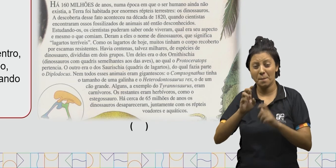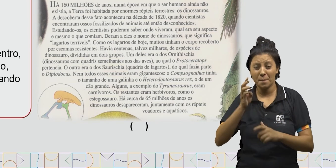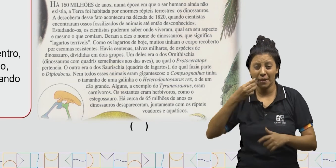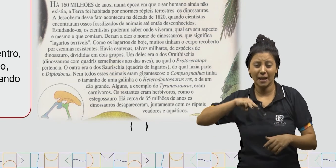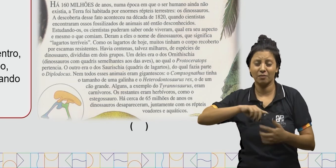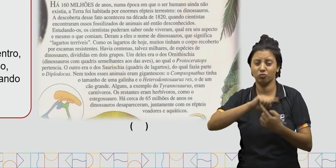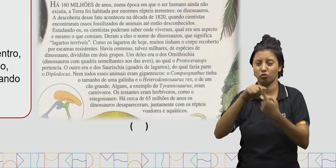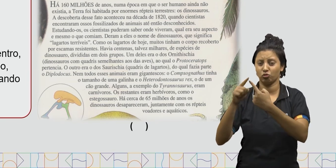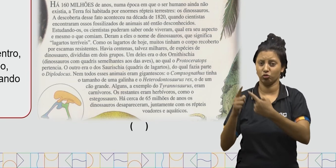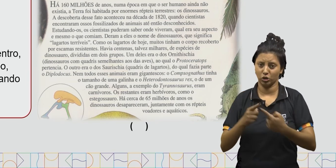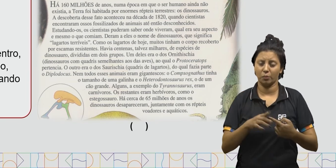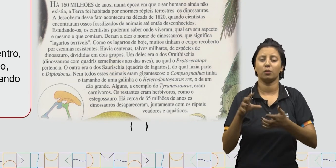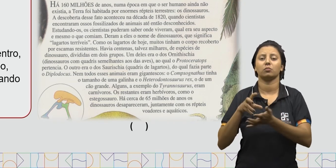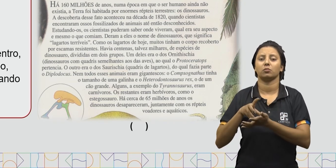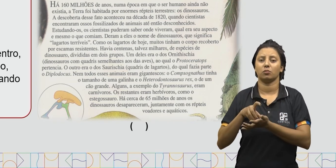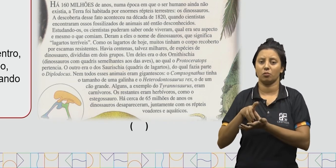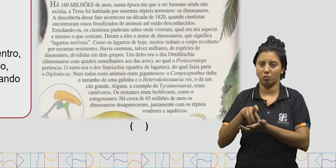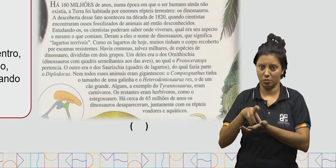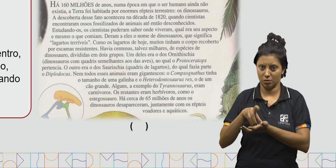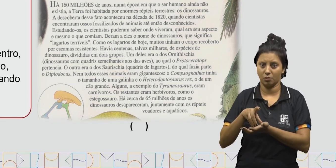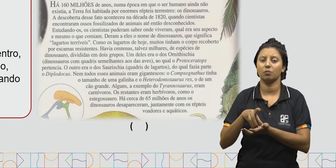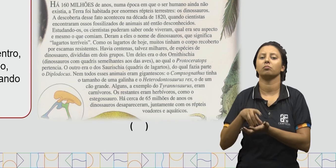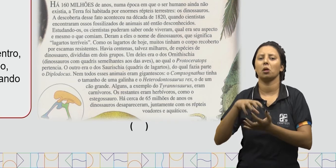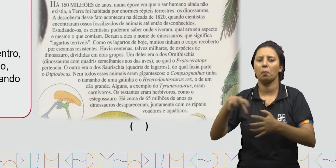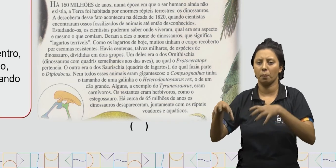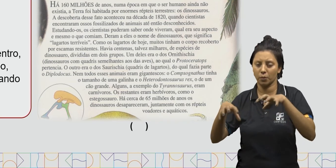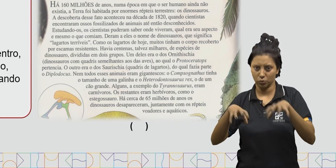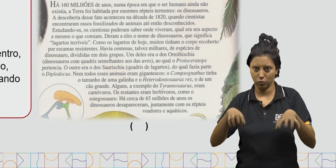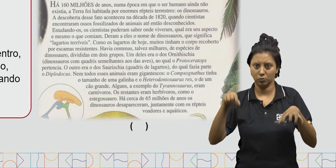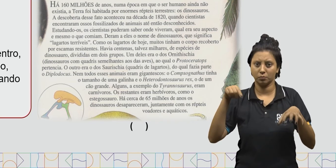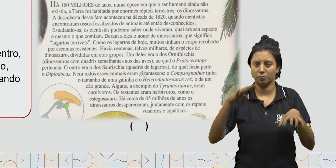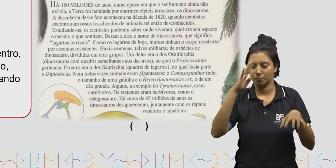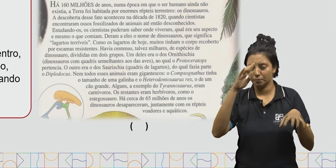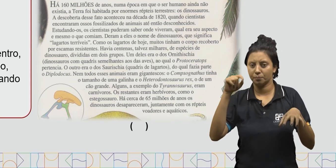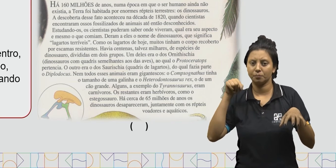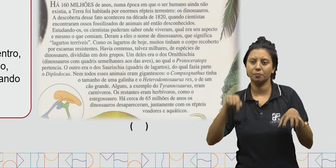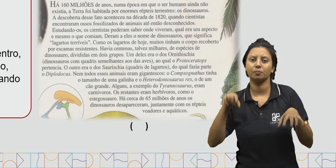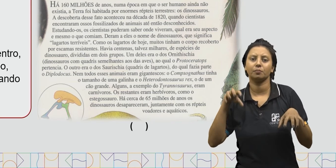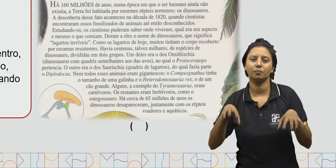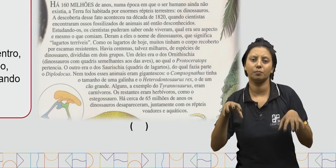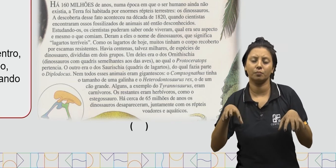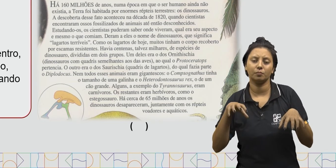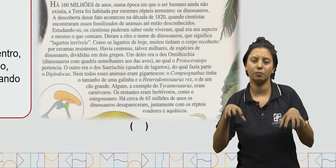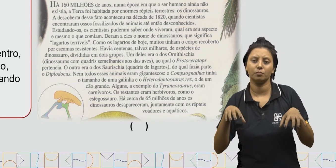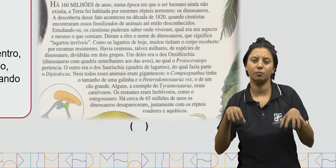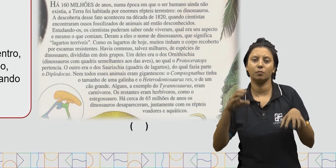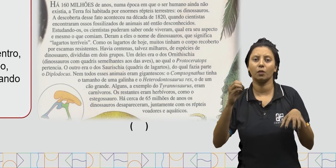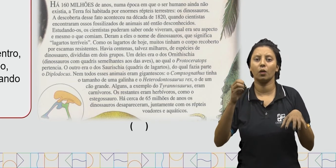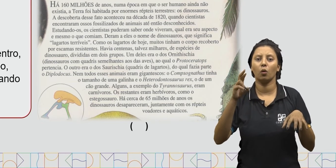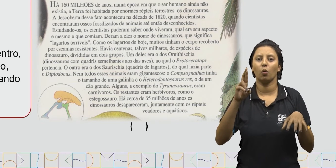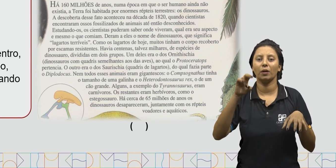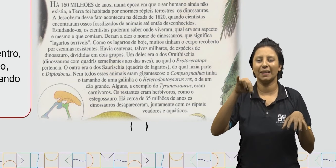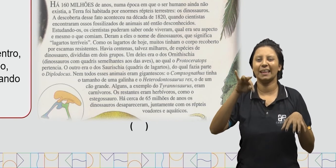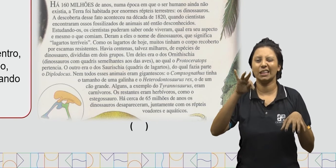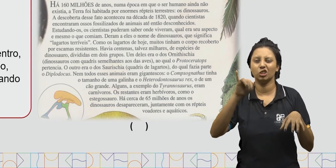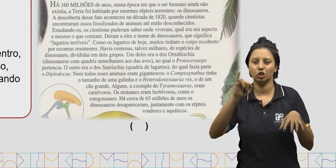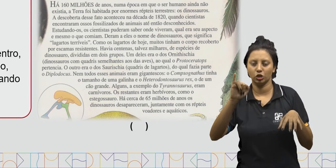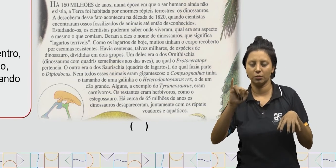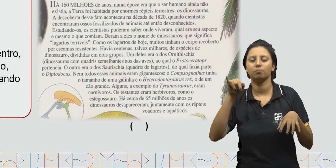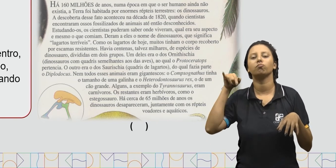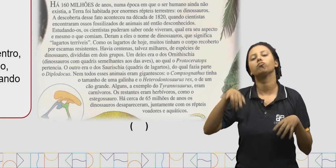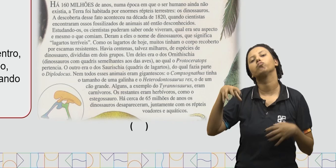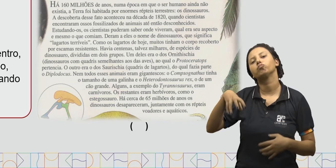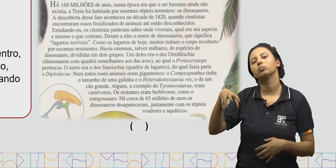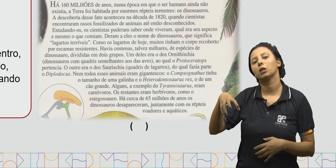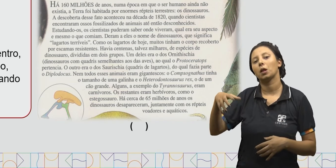de espécies de dinossauro, divididas em 2 grupos. Um deles era o dos Ornithischia, dinossauros